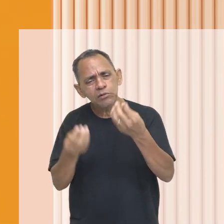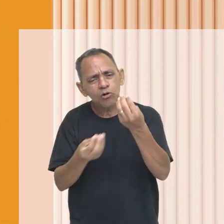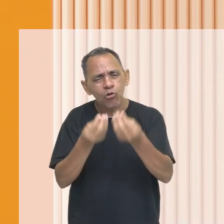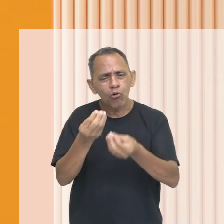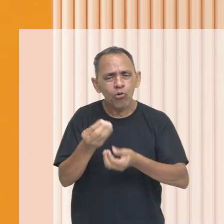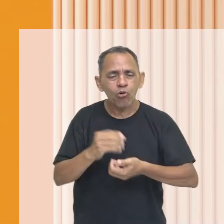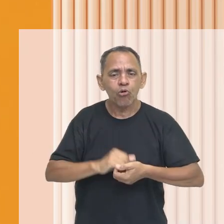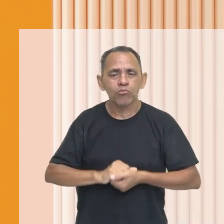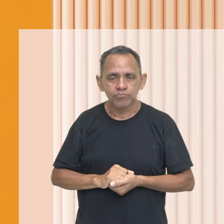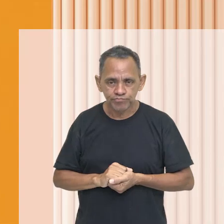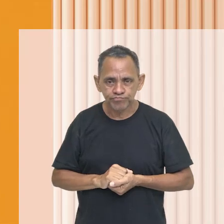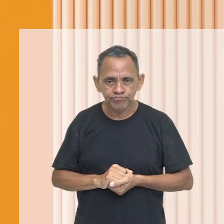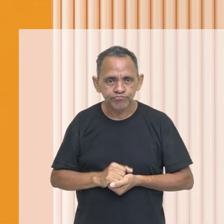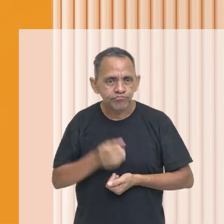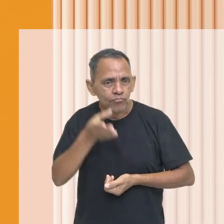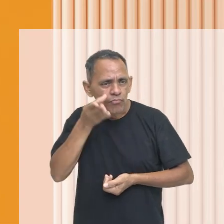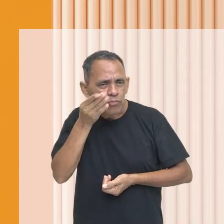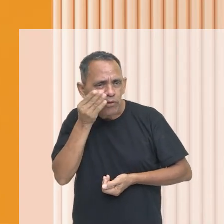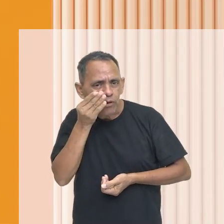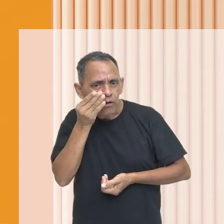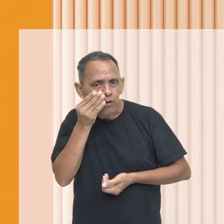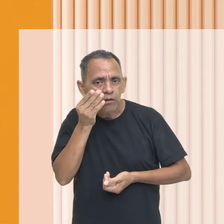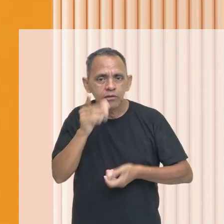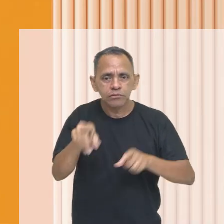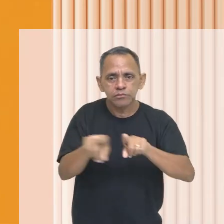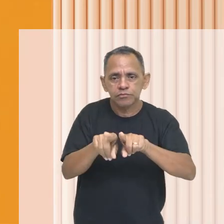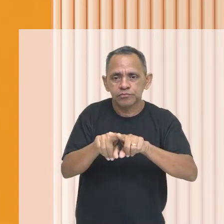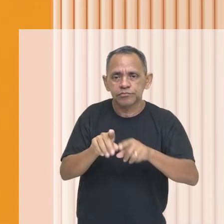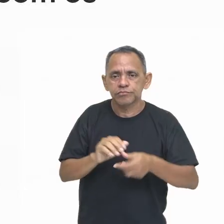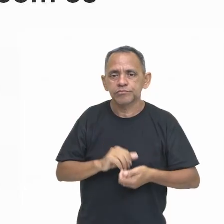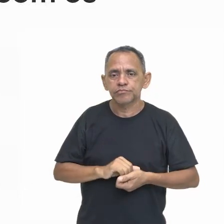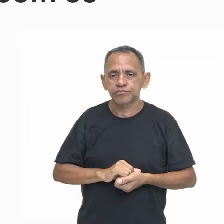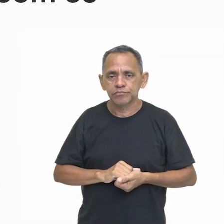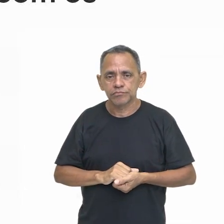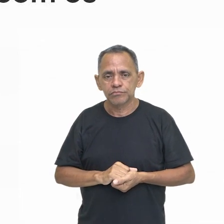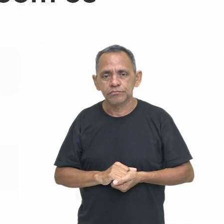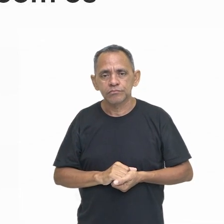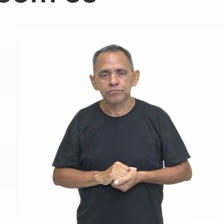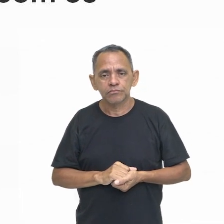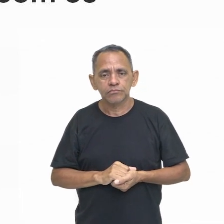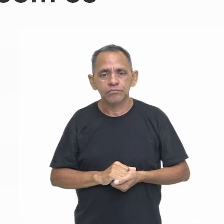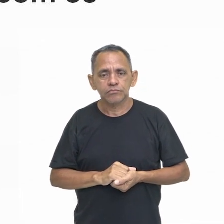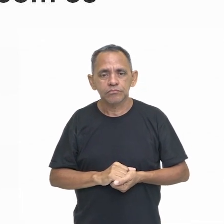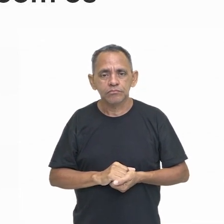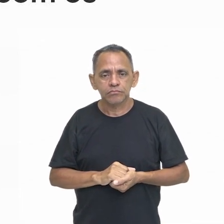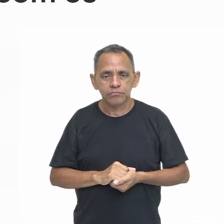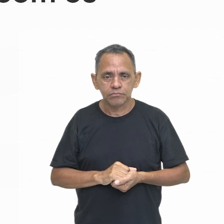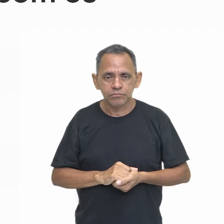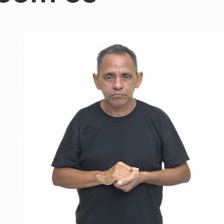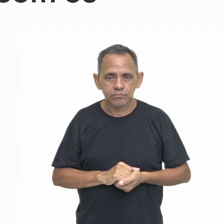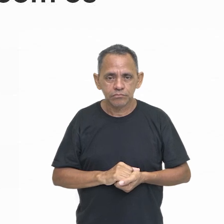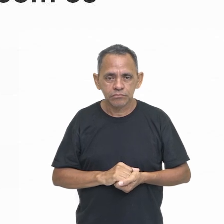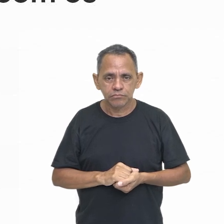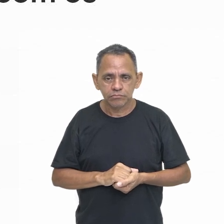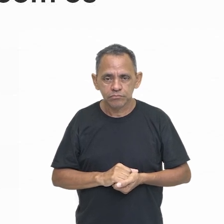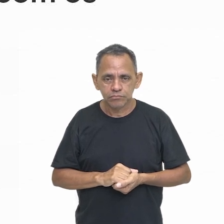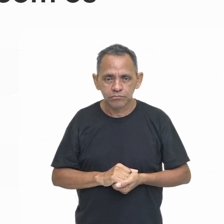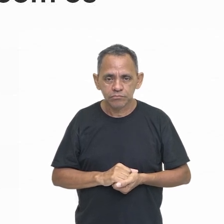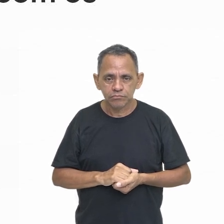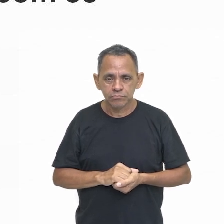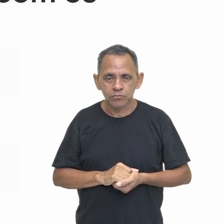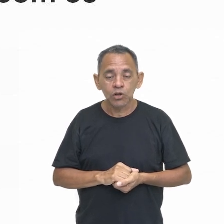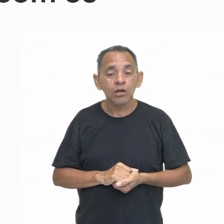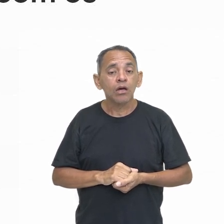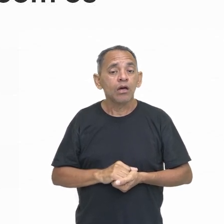debruçando a fim de compreender, tá bom? E olha só, vamos compreender esses ciclos econômicos,